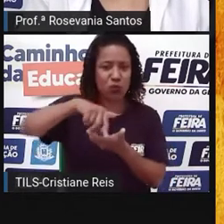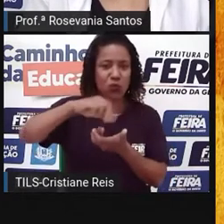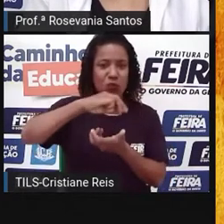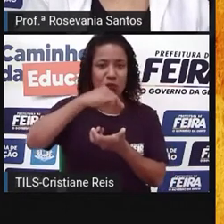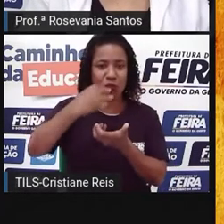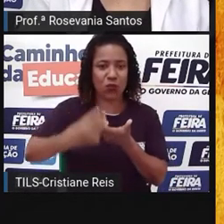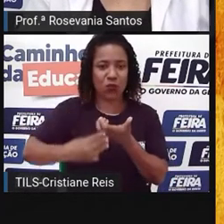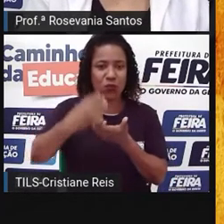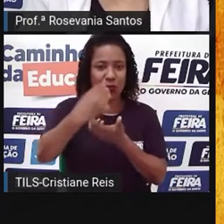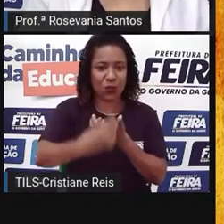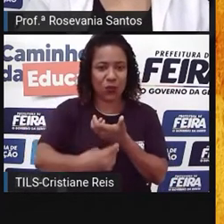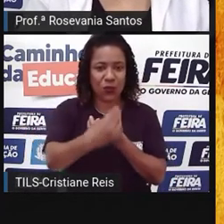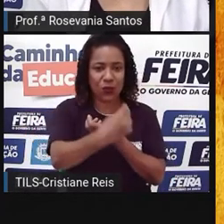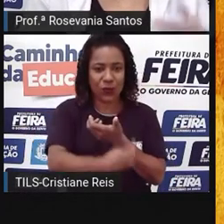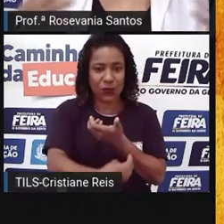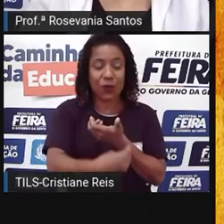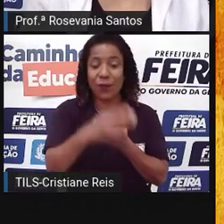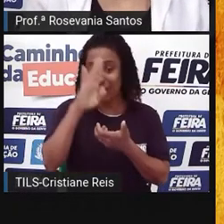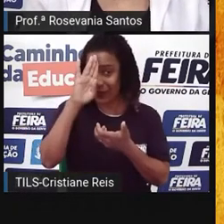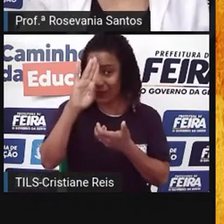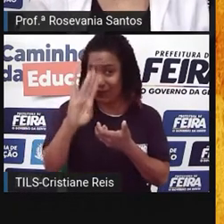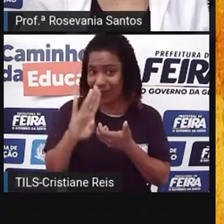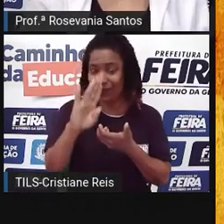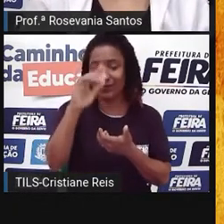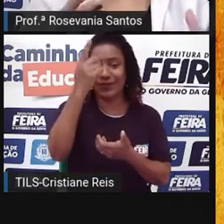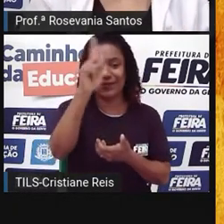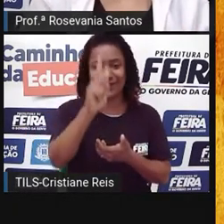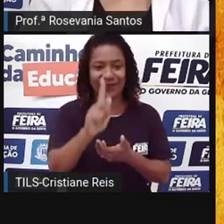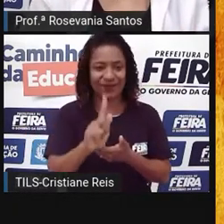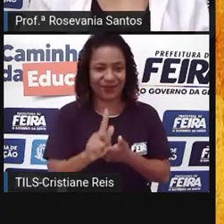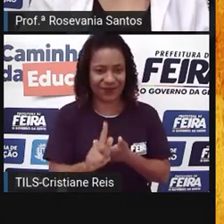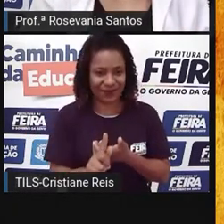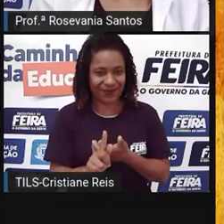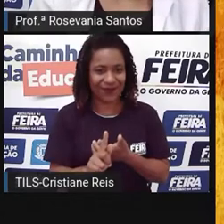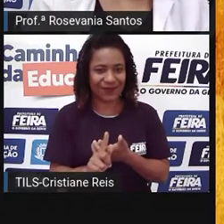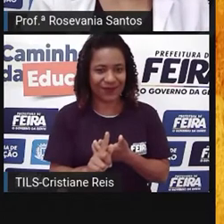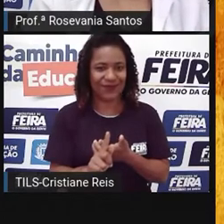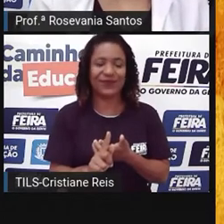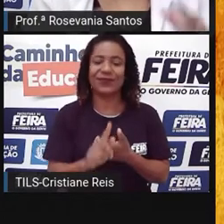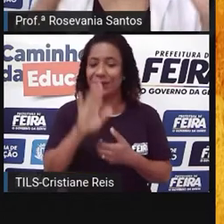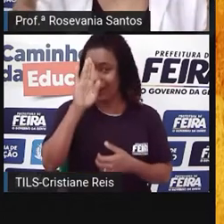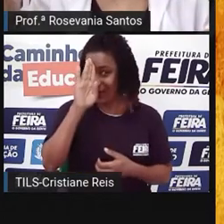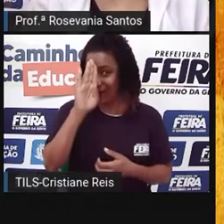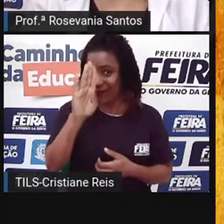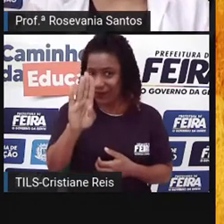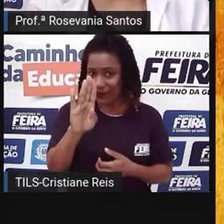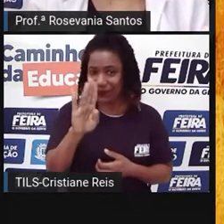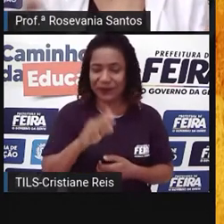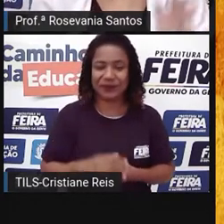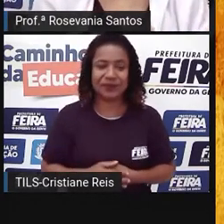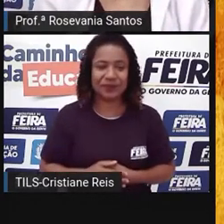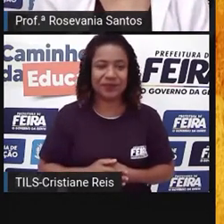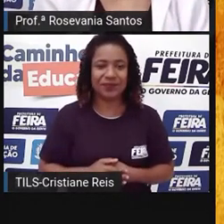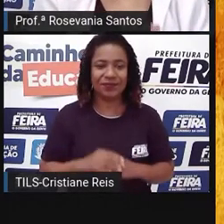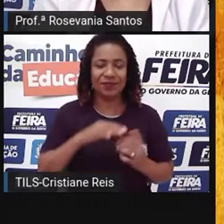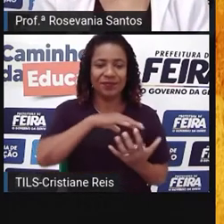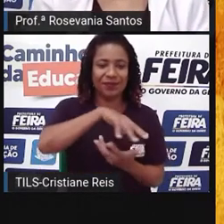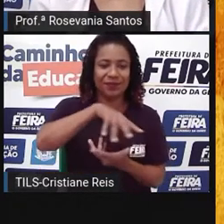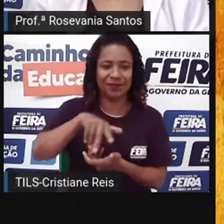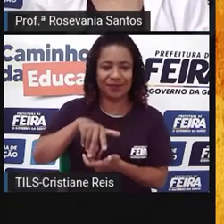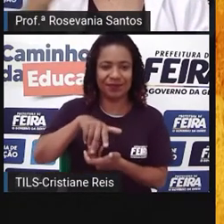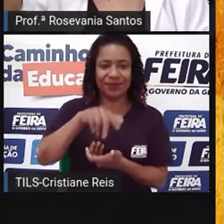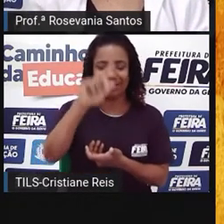temos o mais importante, bora dizer assim, que é o meridiano zero, que é o meridiano de Greenwich, que divide exatamente o planeta